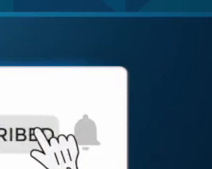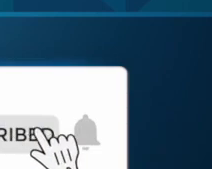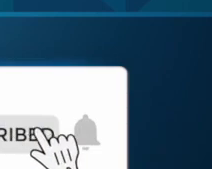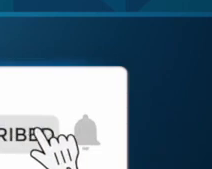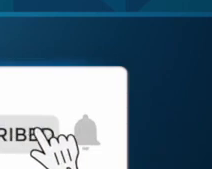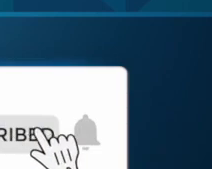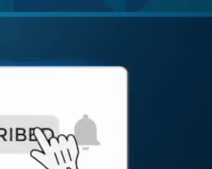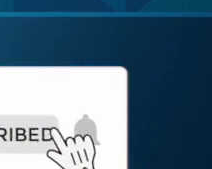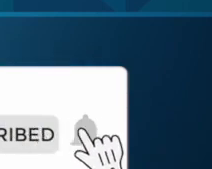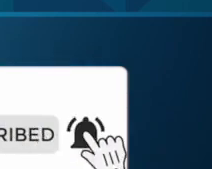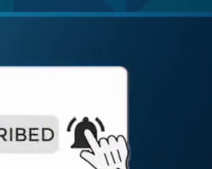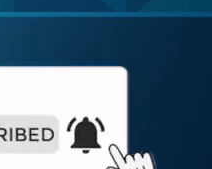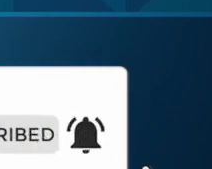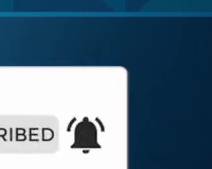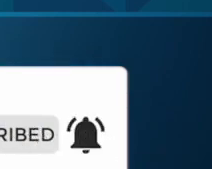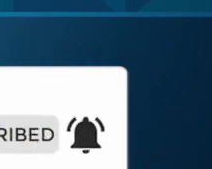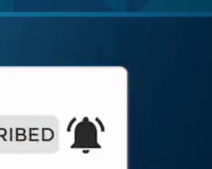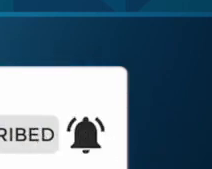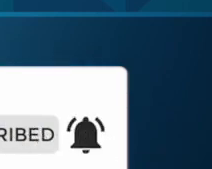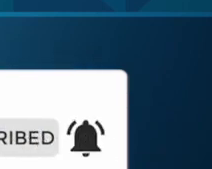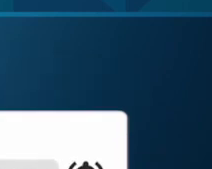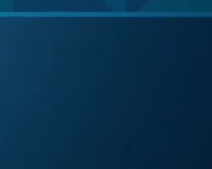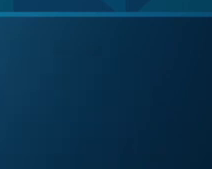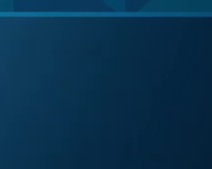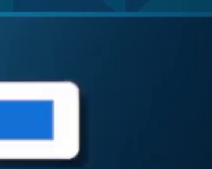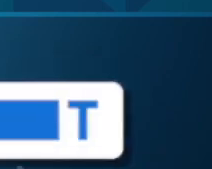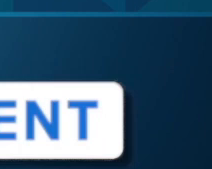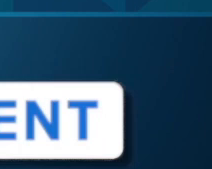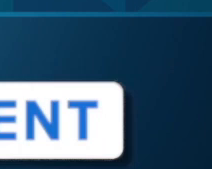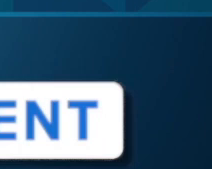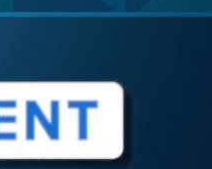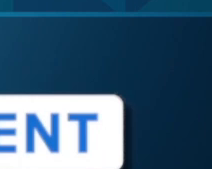canal RTL, hanehang botão notificação.